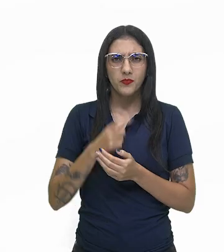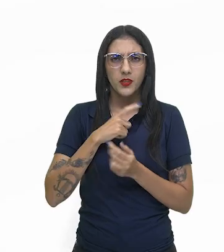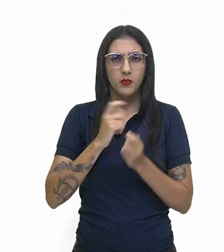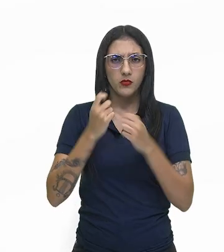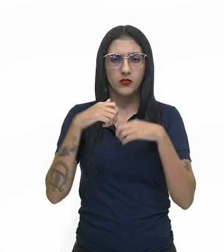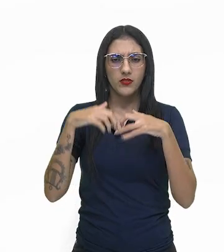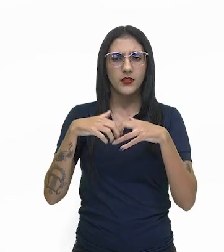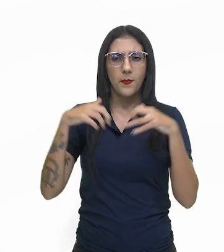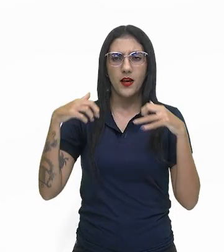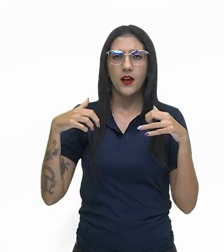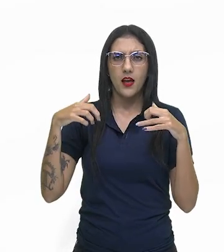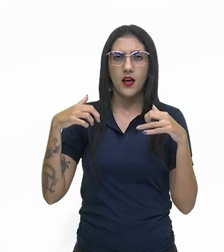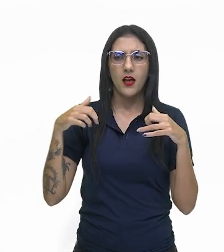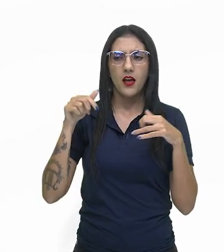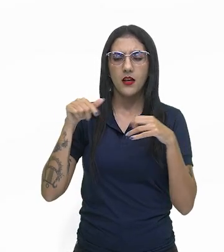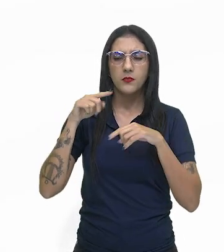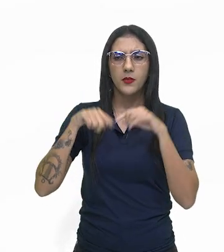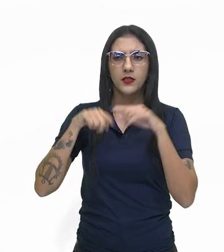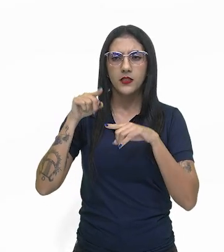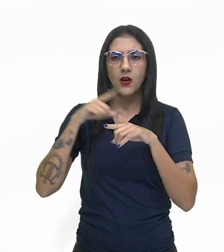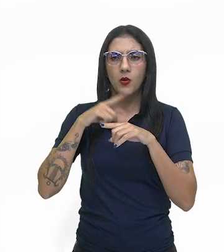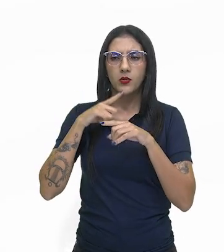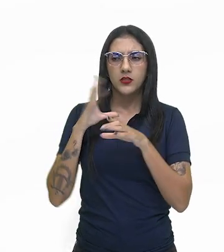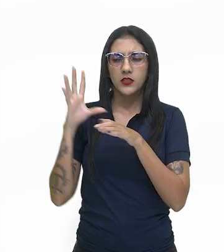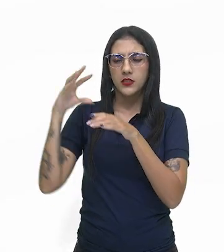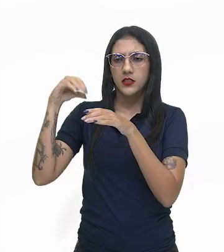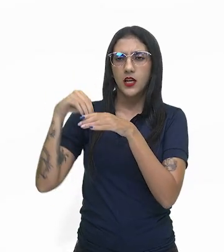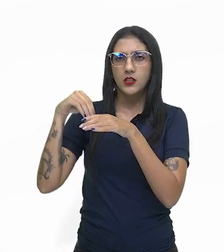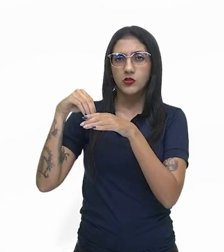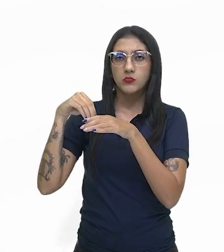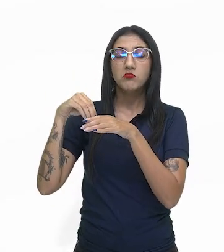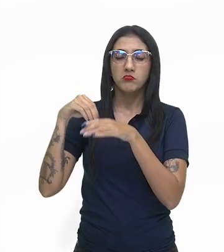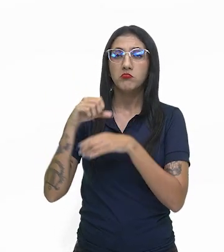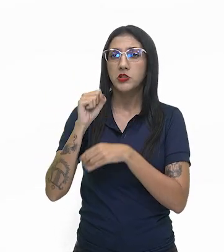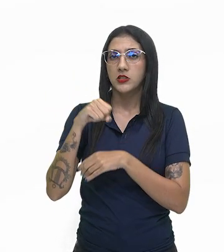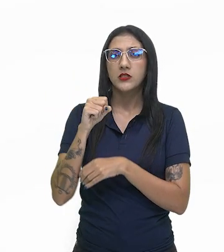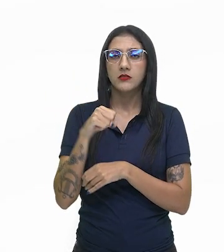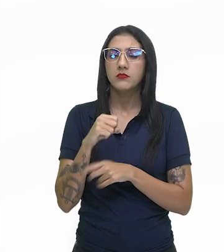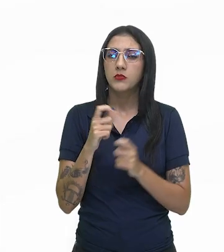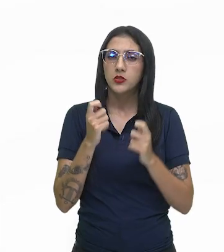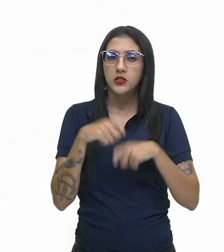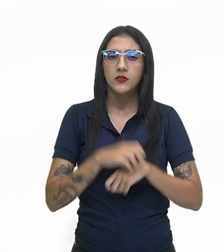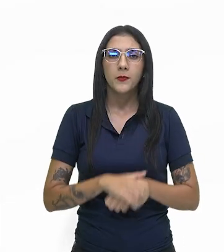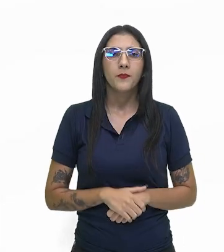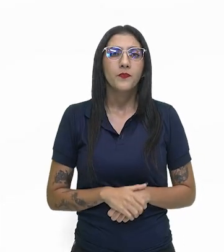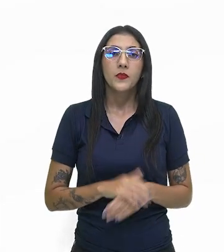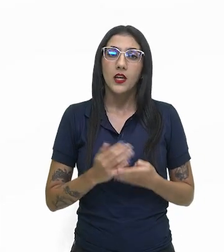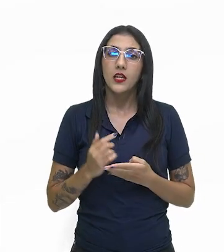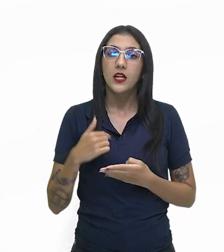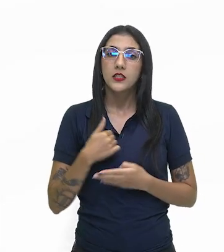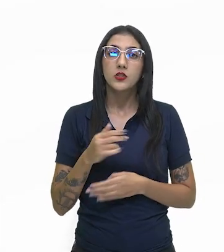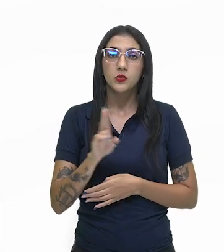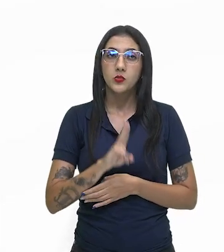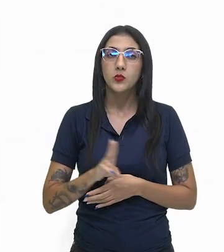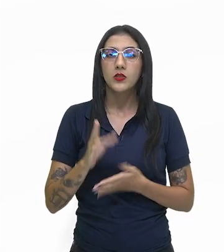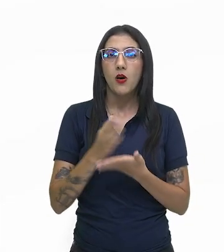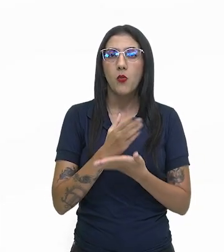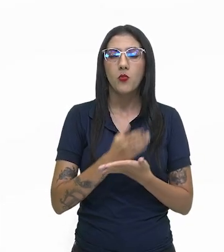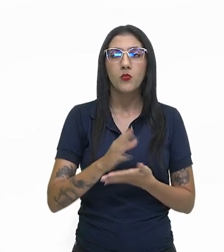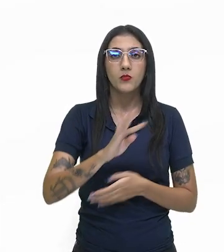separar os componentes que estão contidos nessa mistura? Sim. E aí a gente utiliza